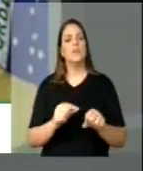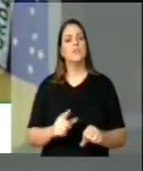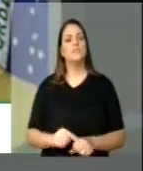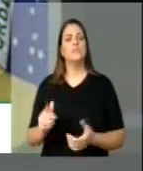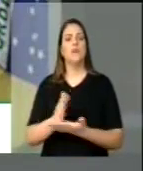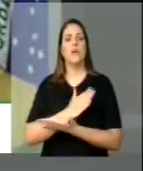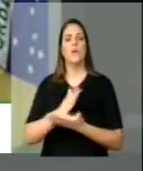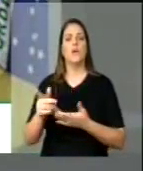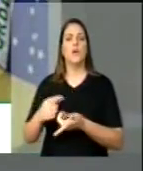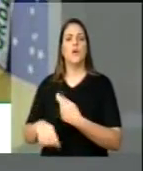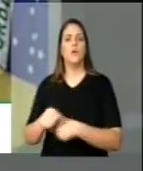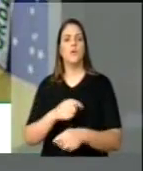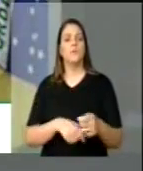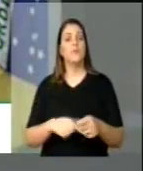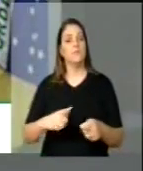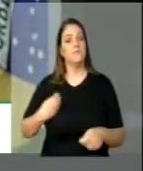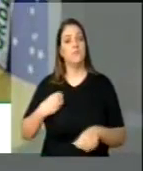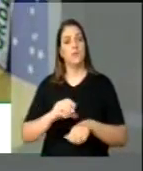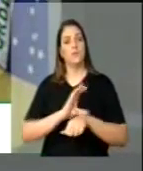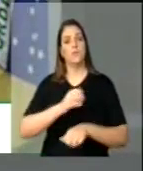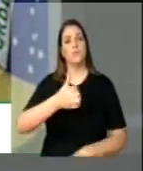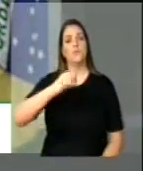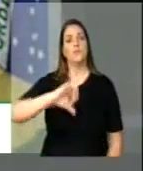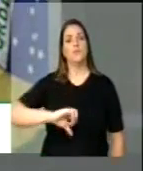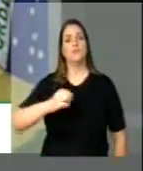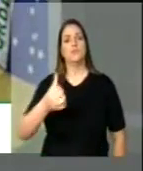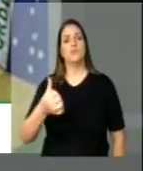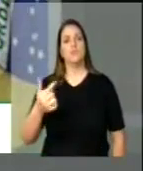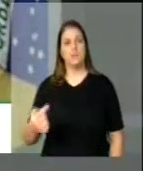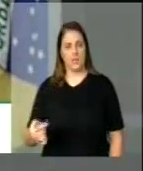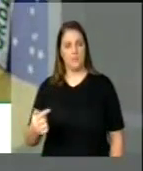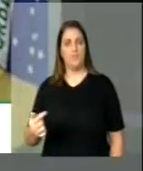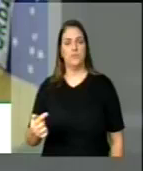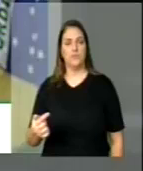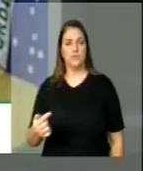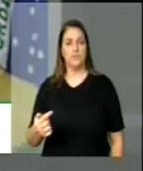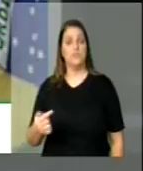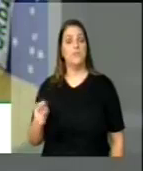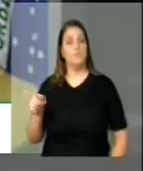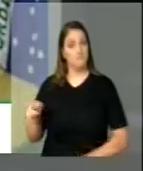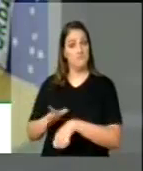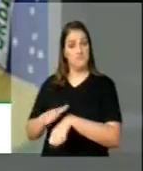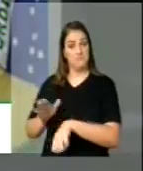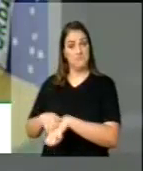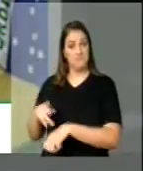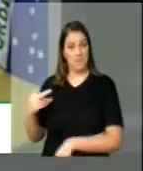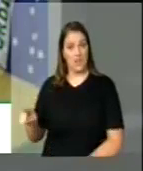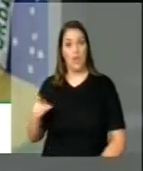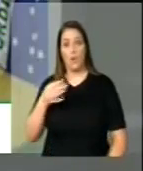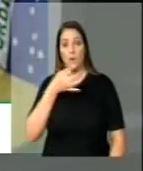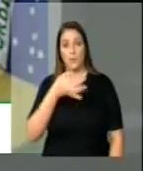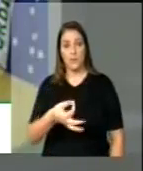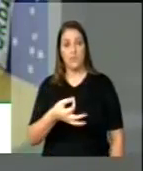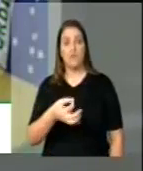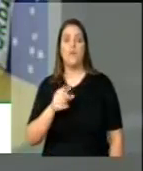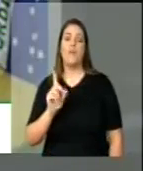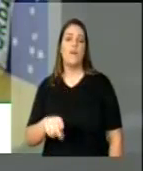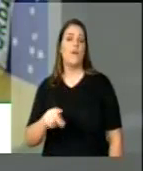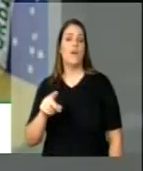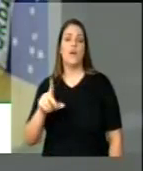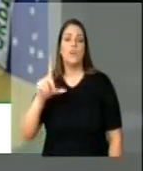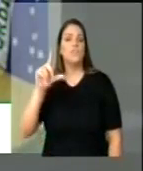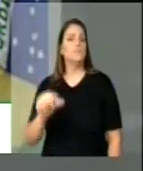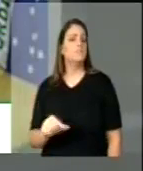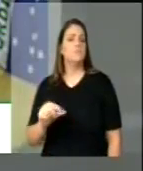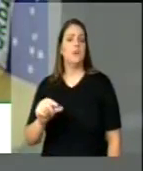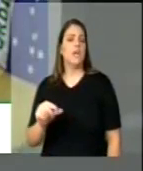à economia da Constituição de 1967, que, segundo ele, era a menos inflacionária do